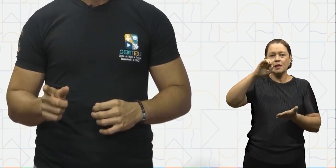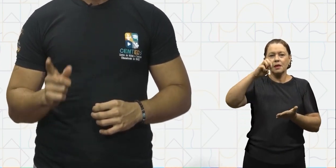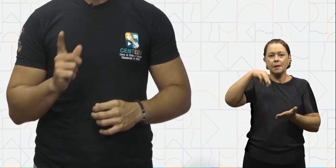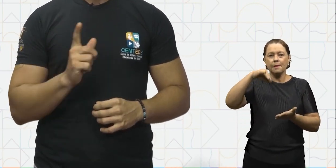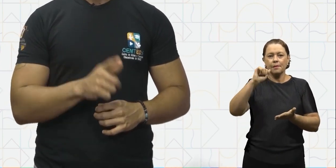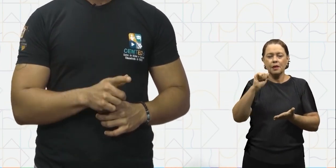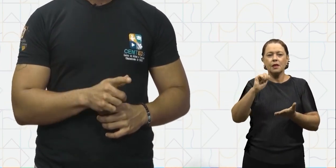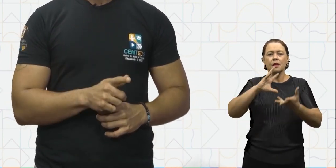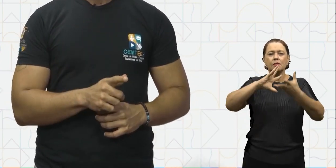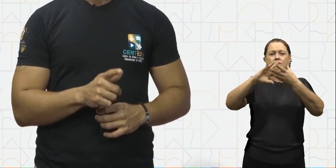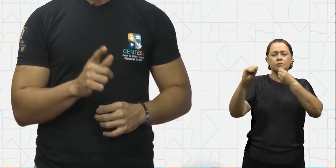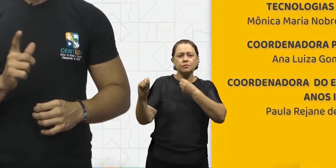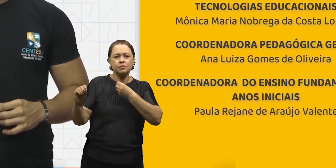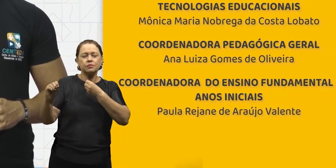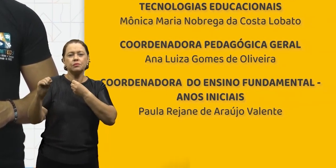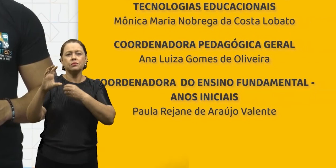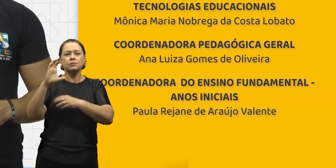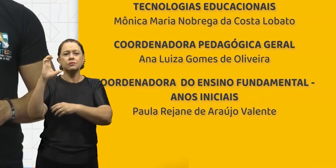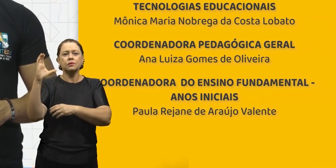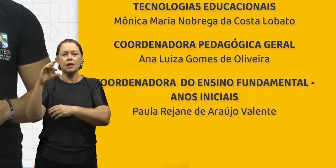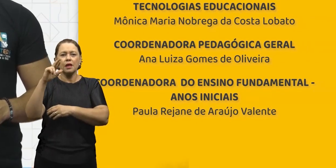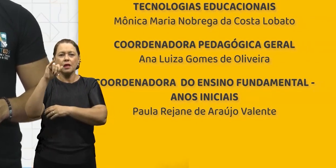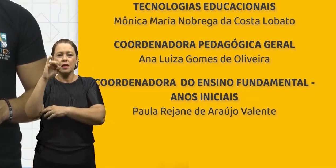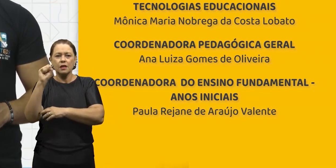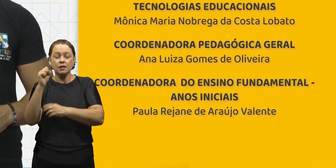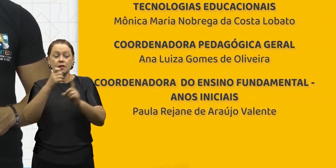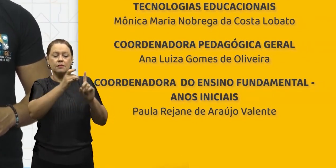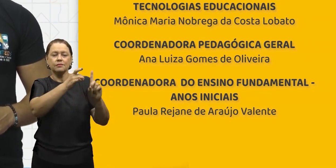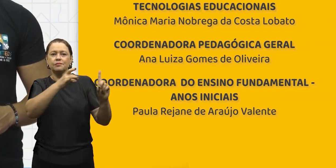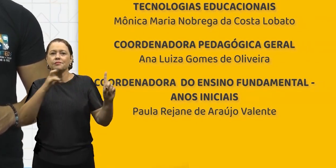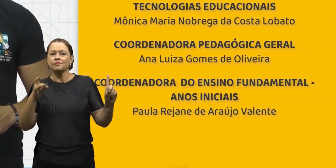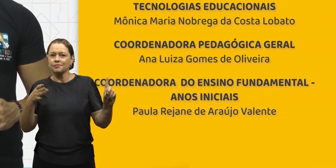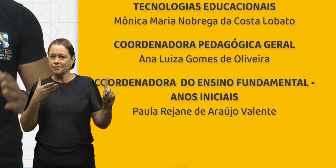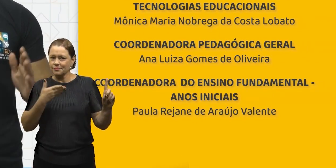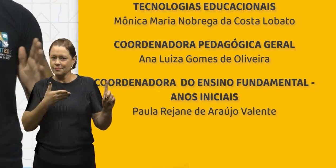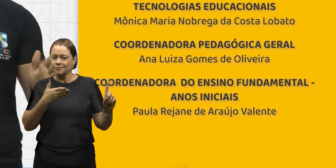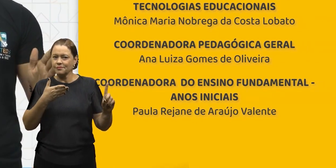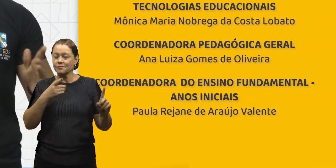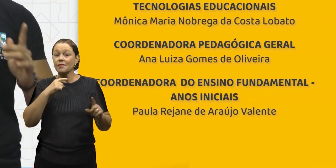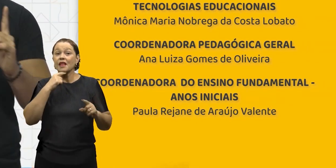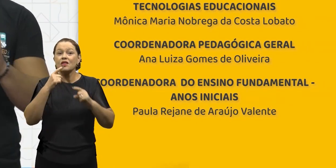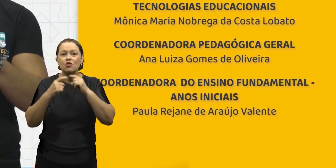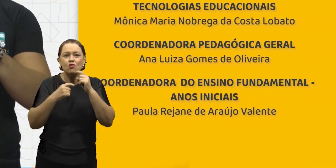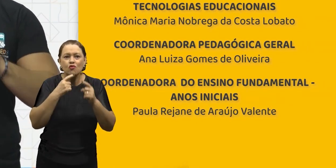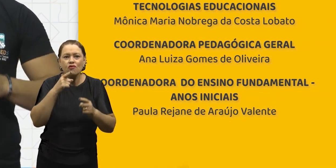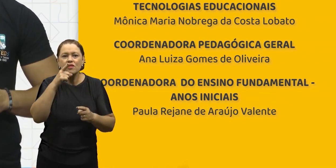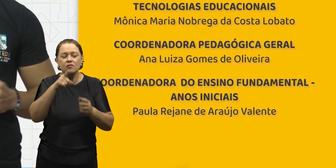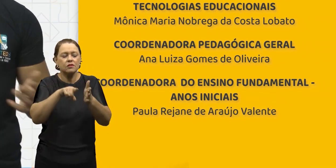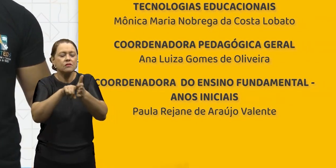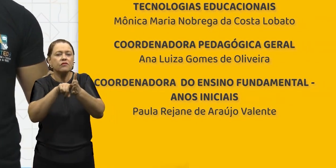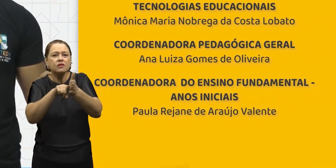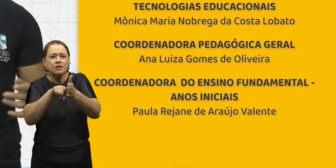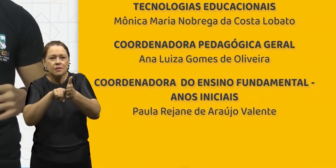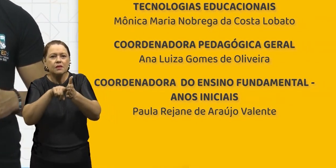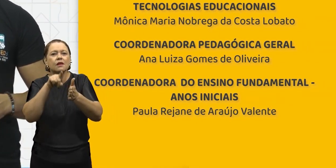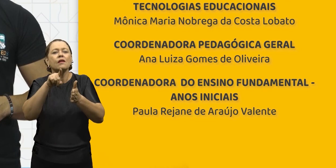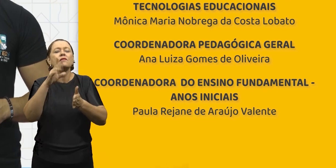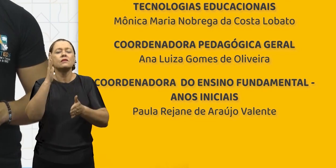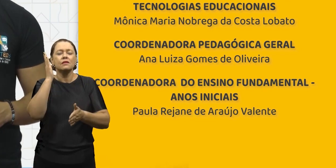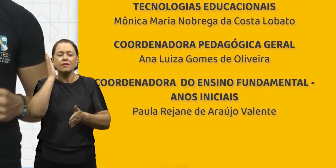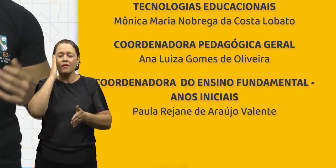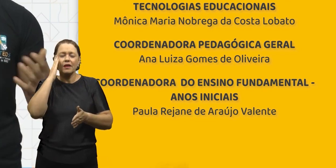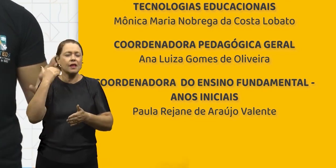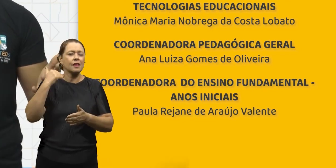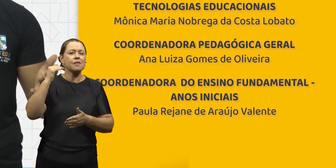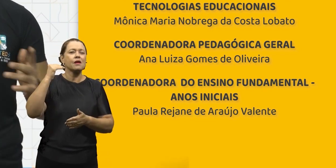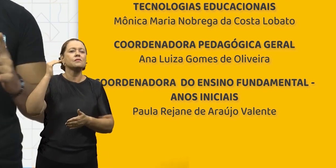imigração, refugiados, crise migratória e xenofobia. Duvido que, se você pesquisar, não vai sair